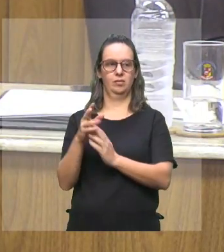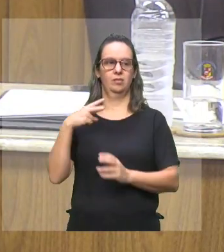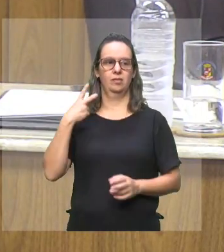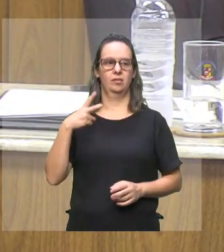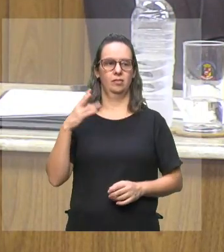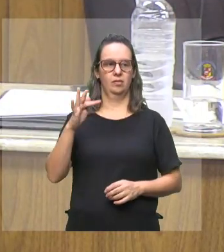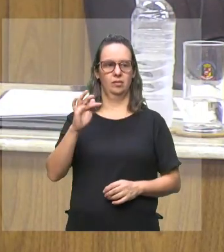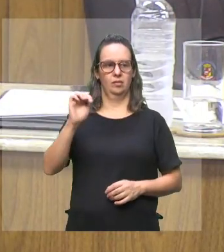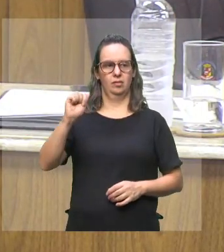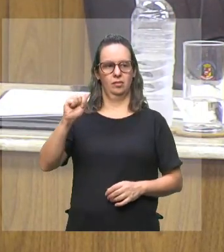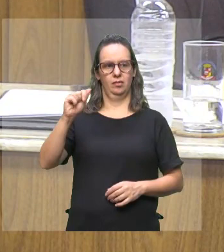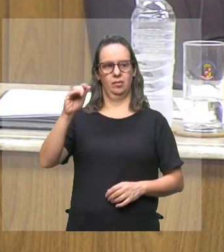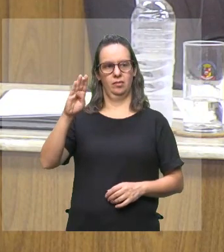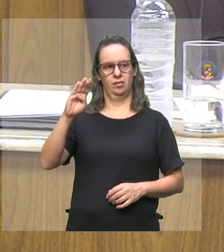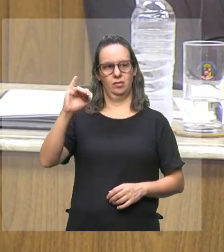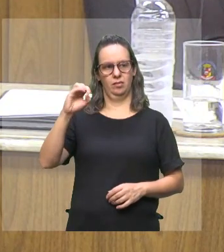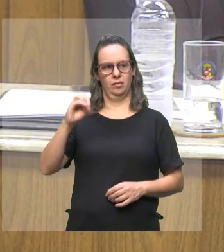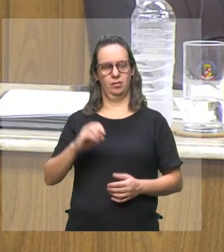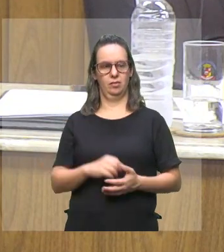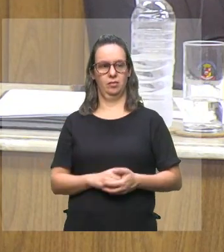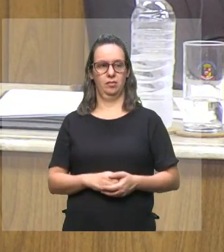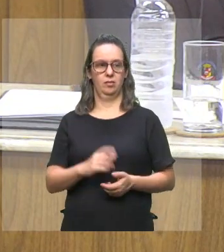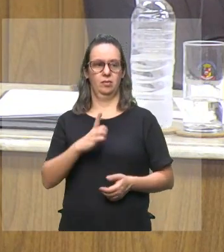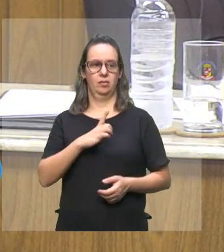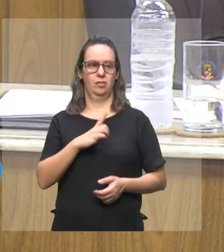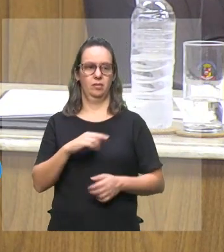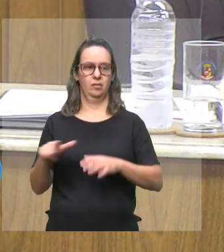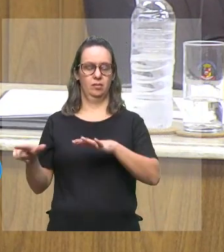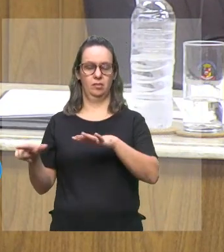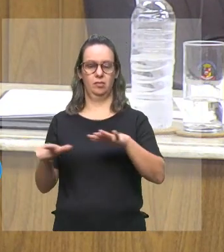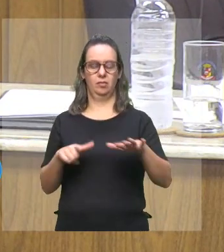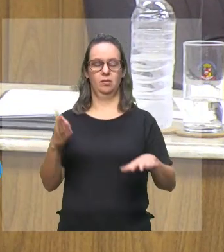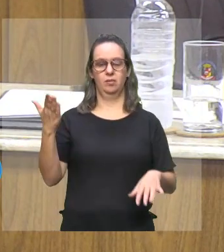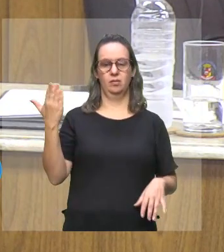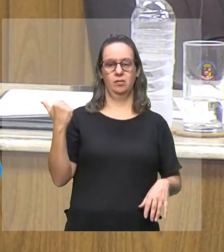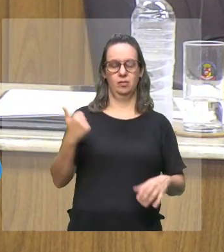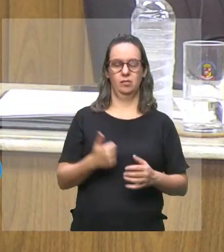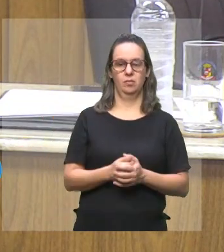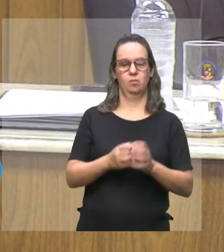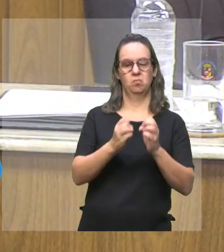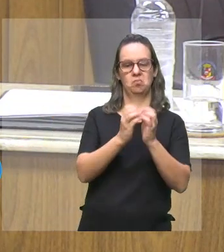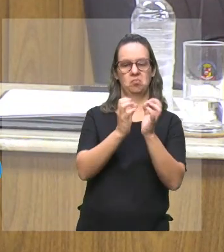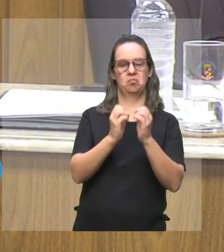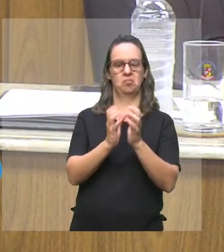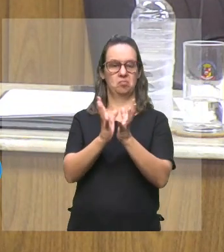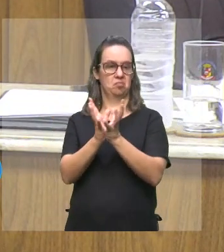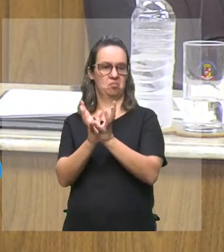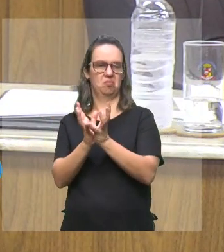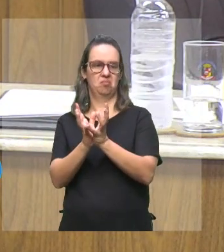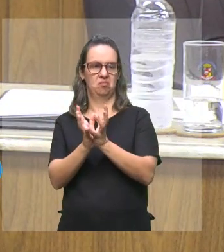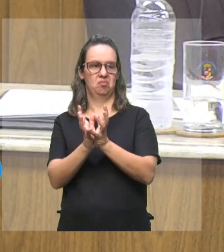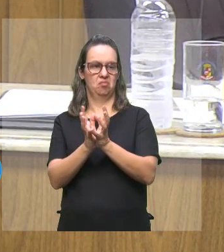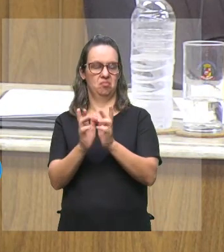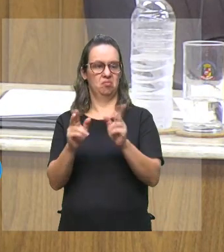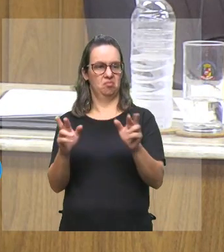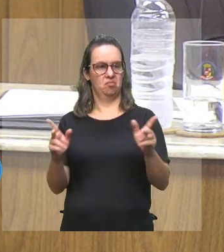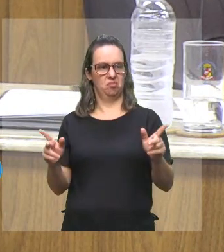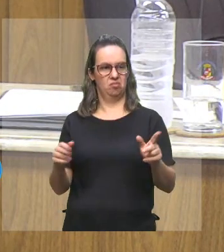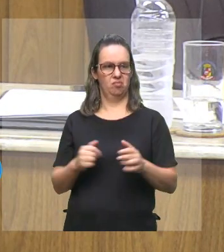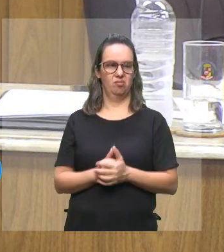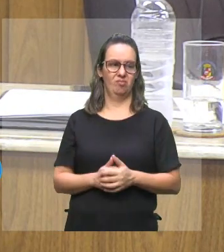que vem fazendo. A gente teve a semana passada na Horta e, lamentavelmente, pudemos constatar um